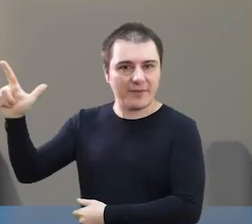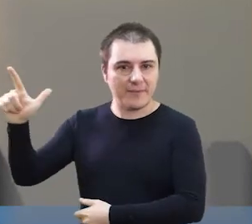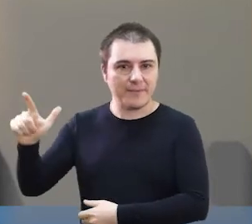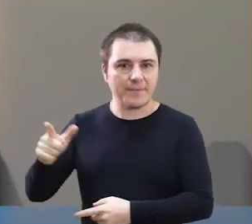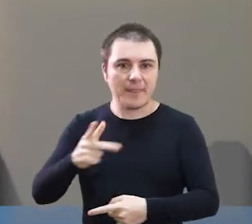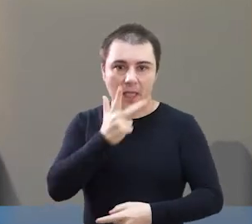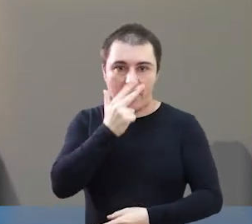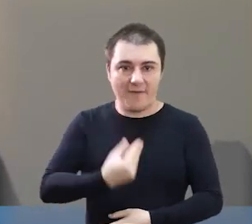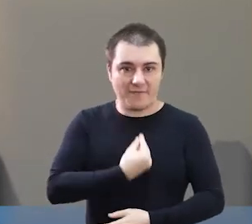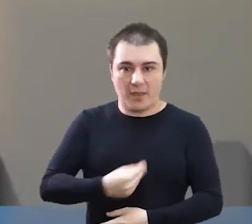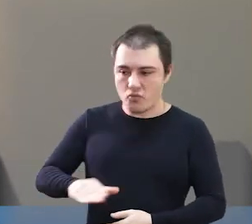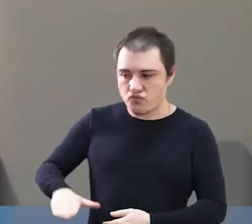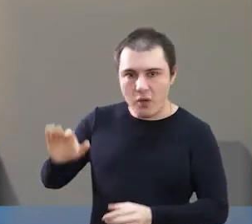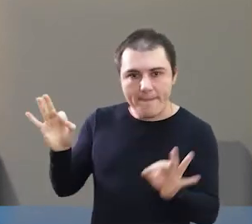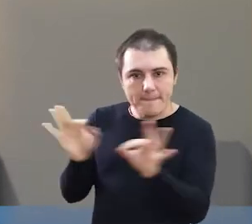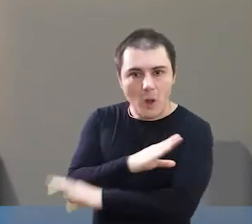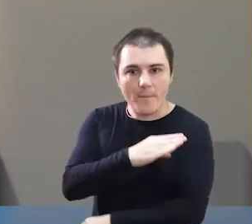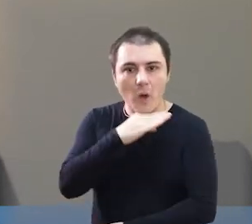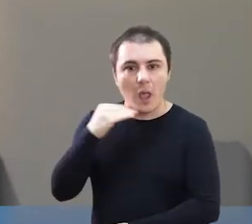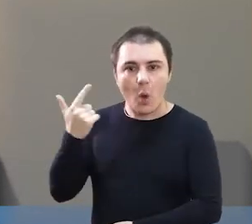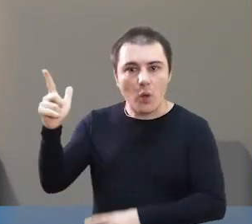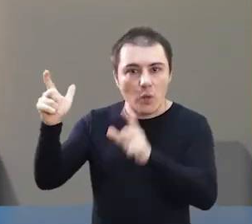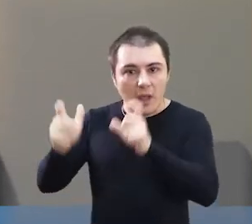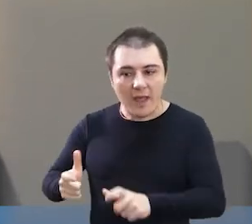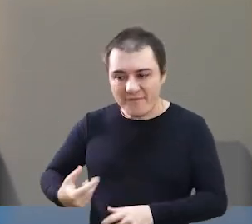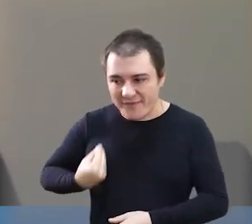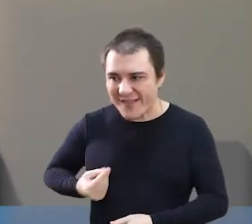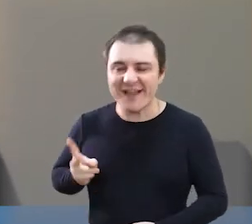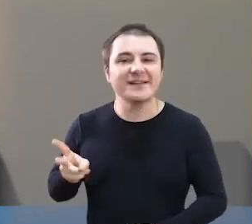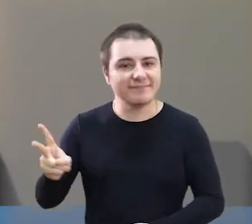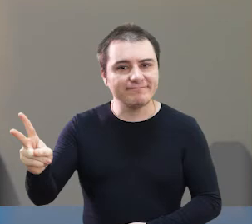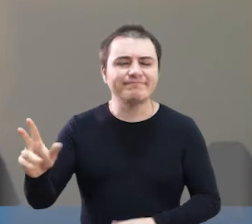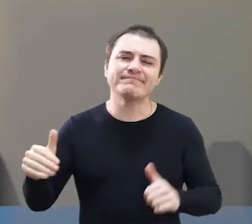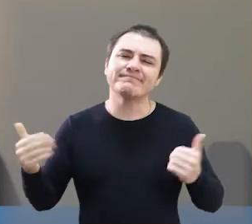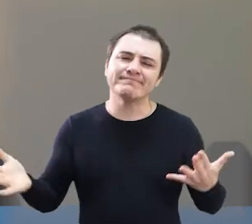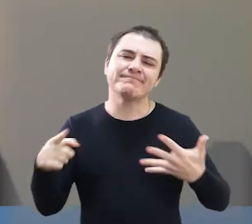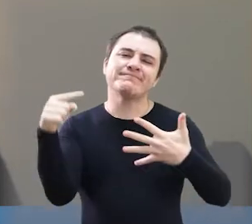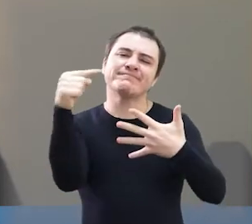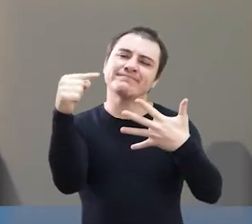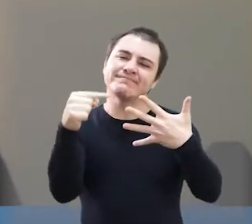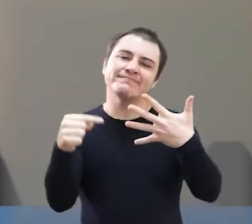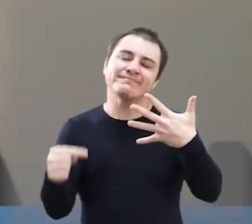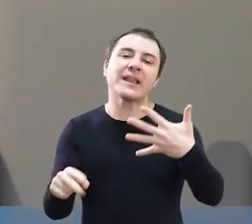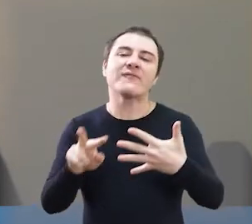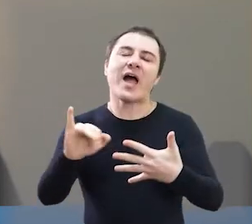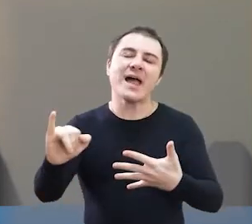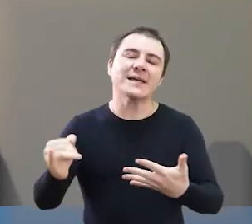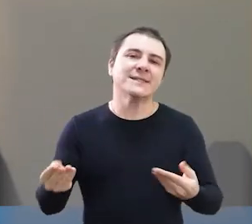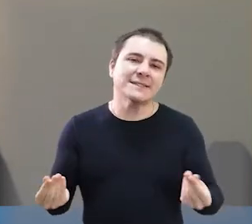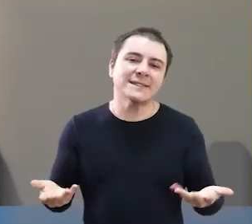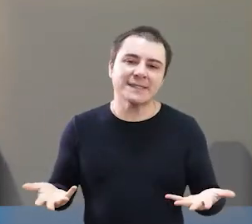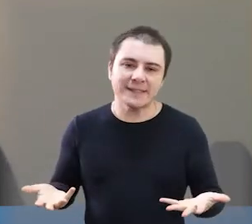que a vida não acabou para essa pessoa, que ela está vivendo em outro lugar. Então, tudo isso